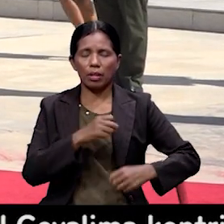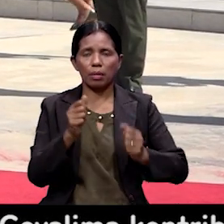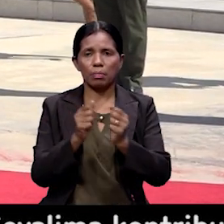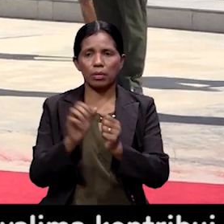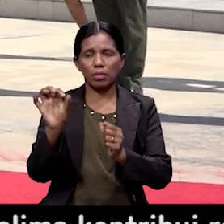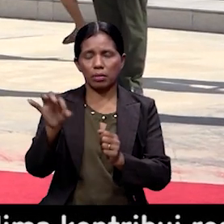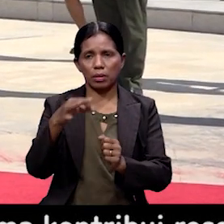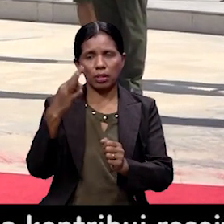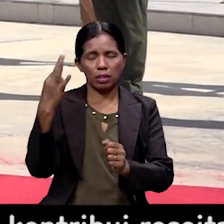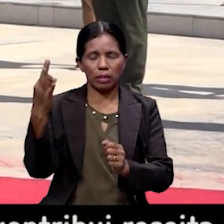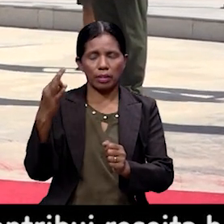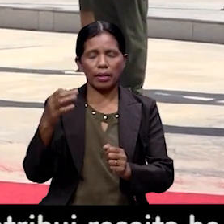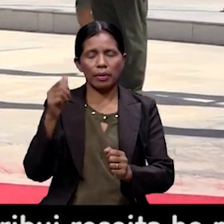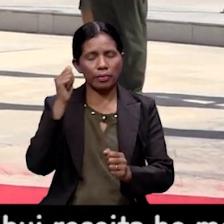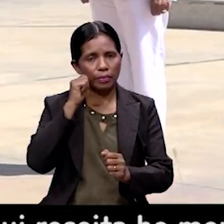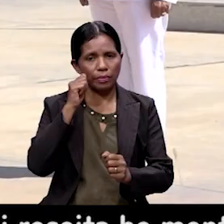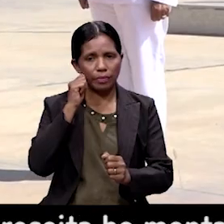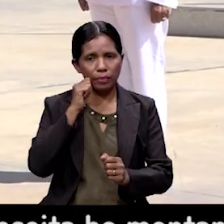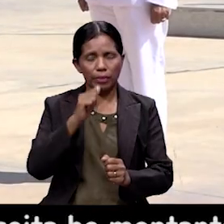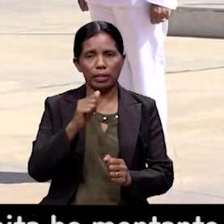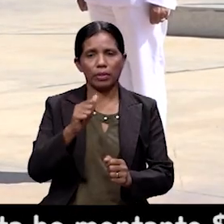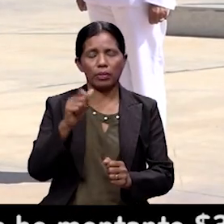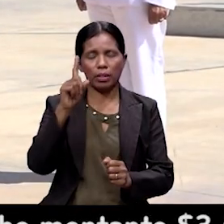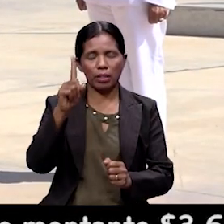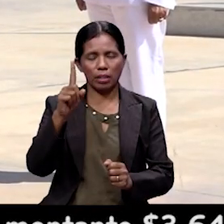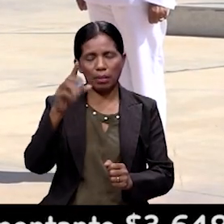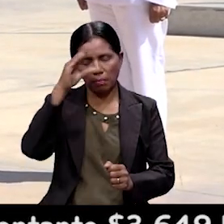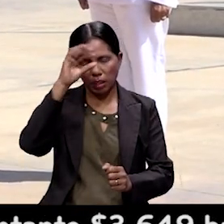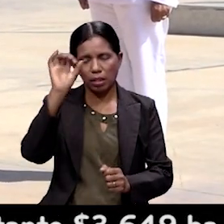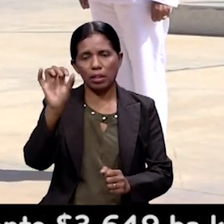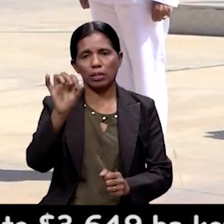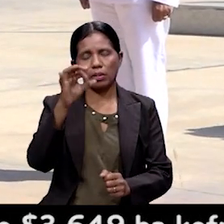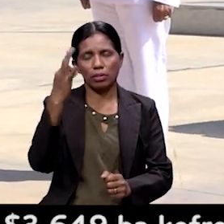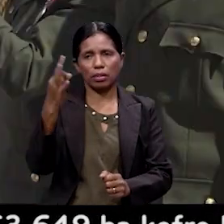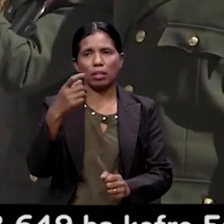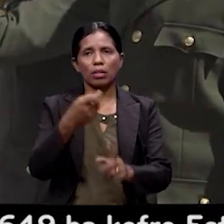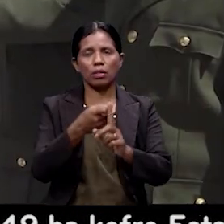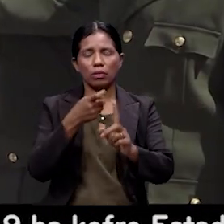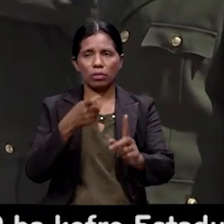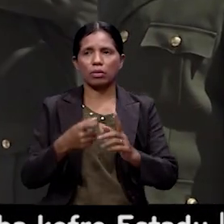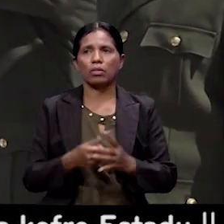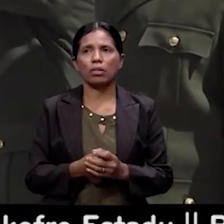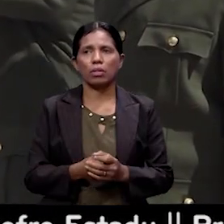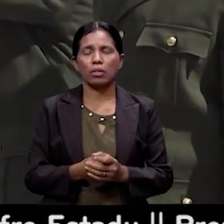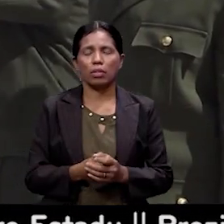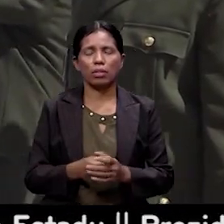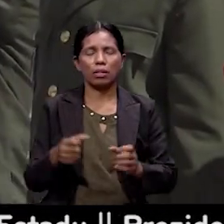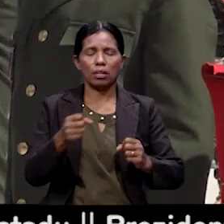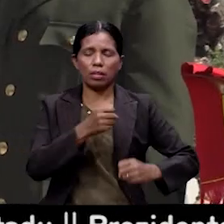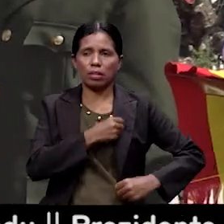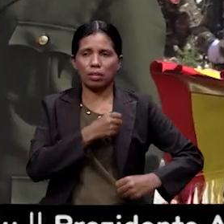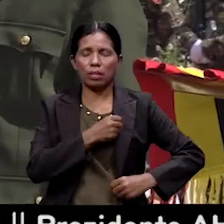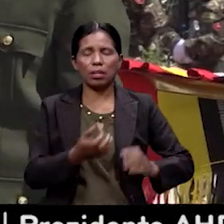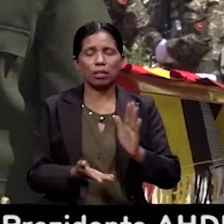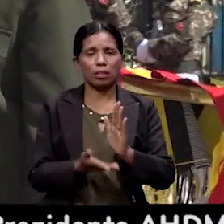composto Rusimane na Instanulo Recinualo, feito ida, retam promoção de visa, Rusi Sargento, no soldado, Hasaiba